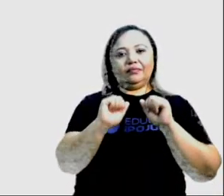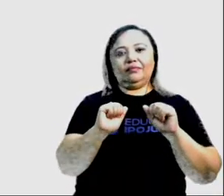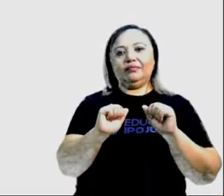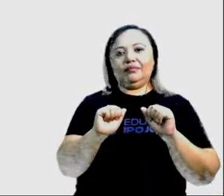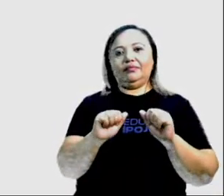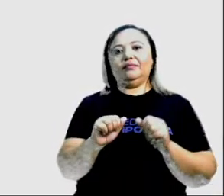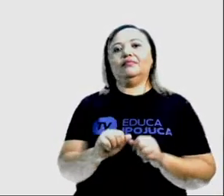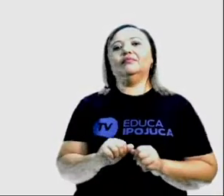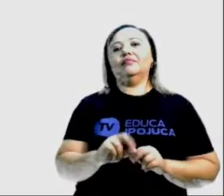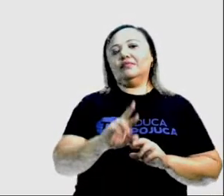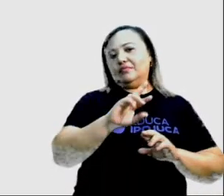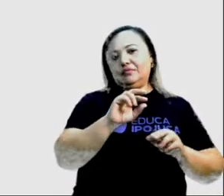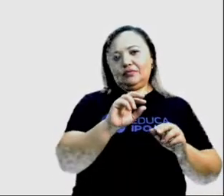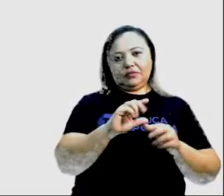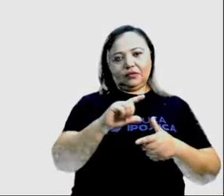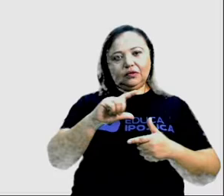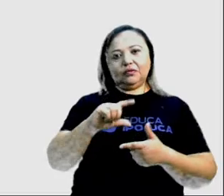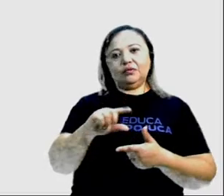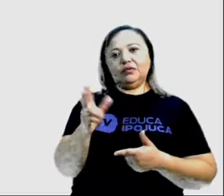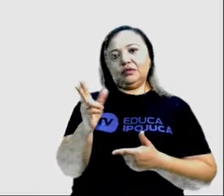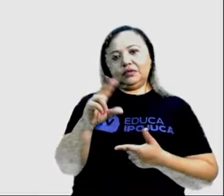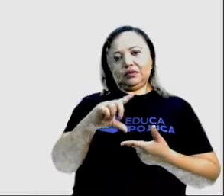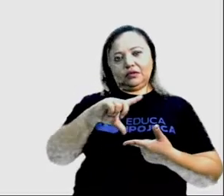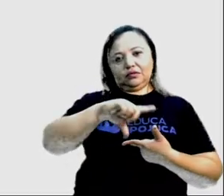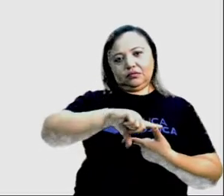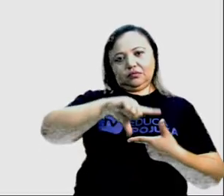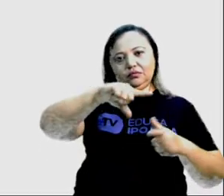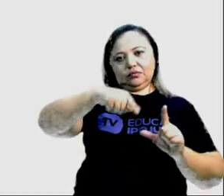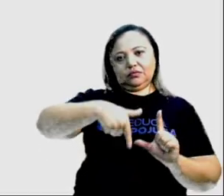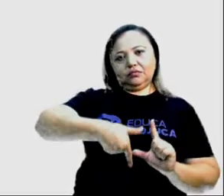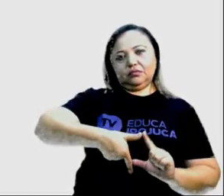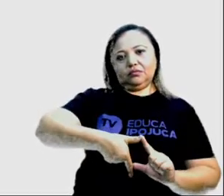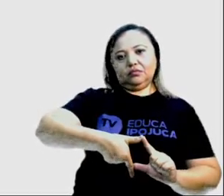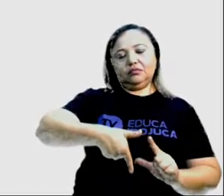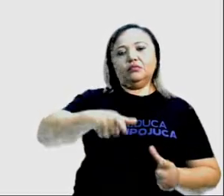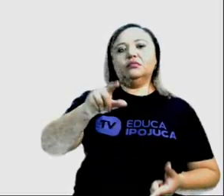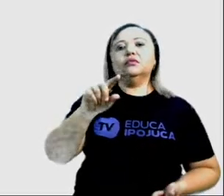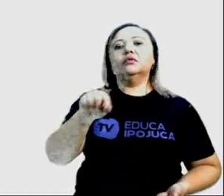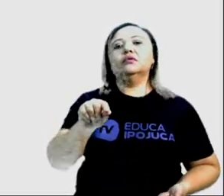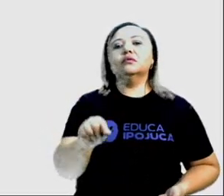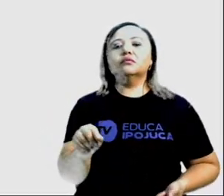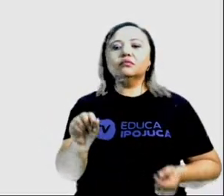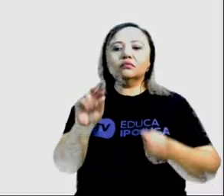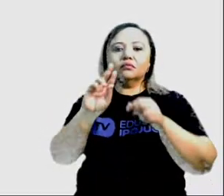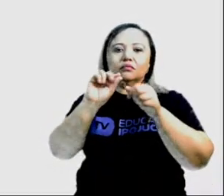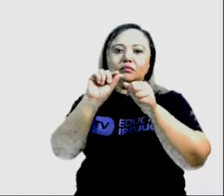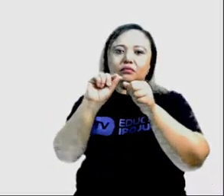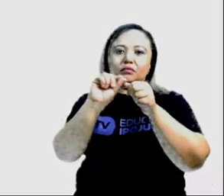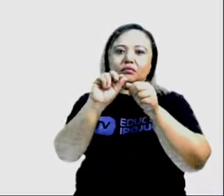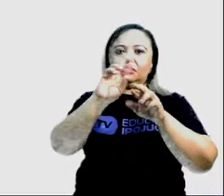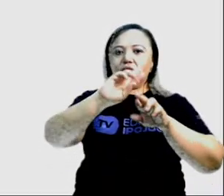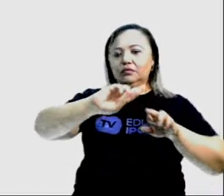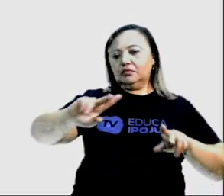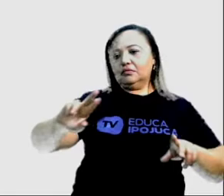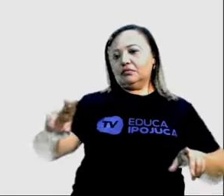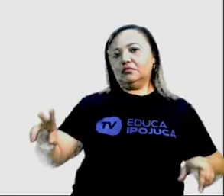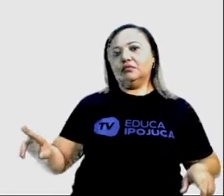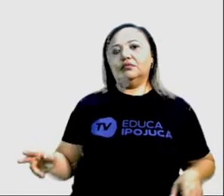fazer diferentes desenhos. Podemos desenhar castelo, podemos desenhar